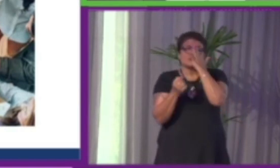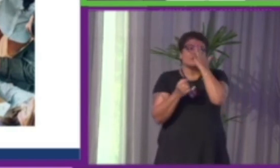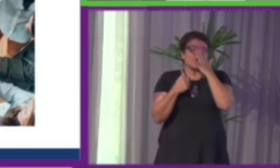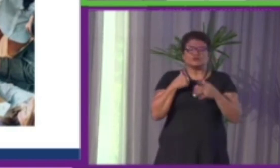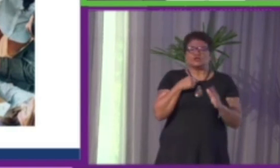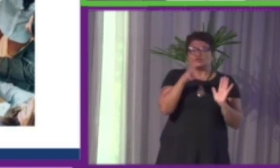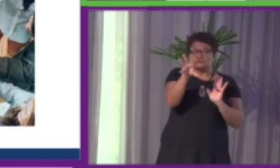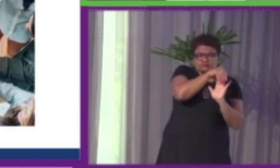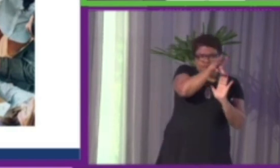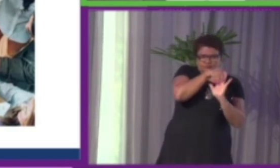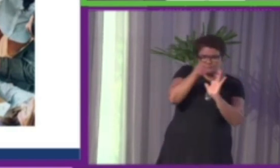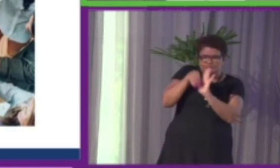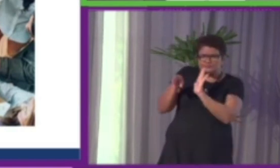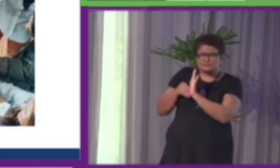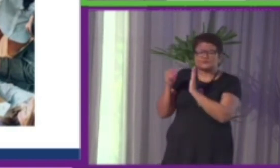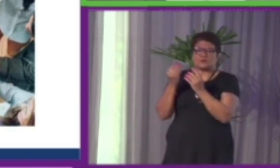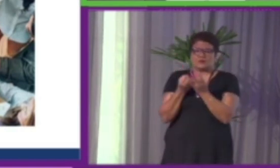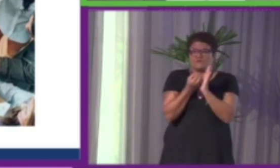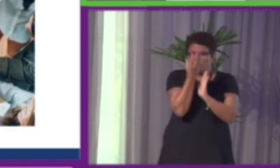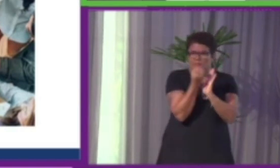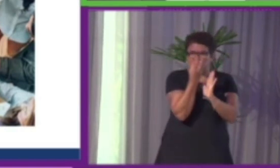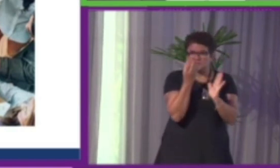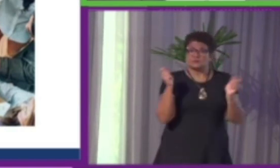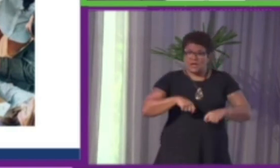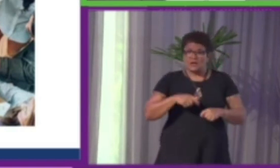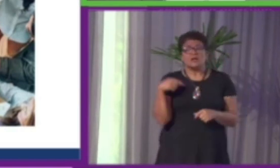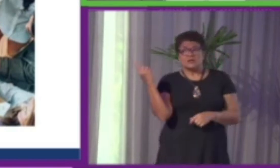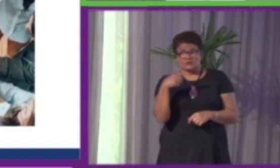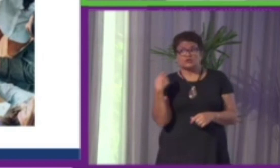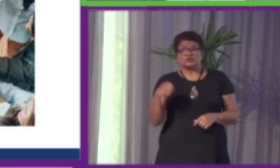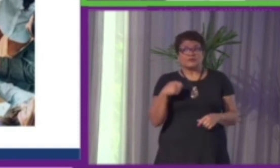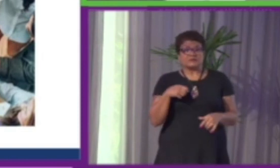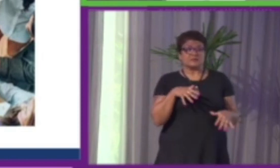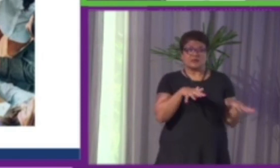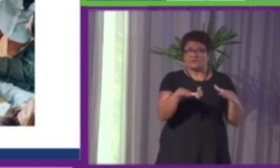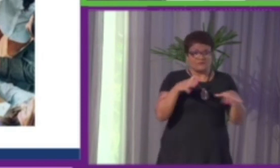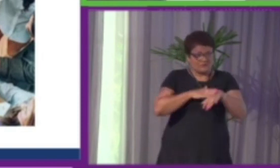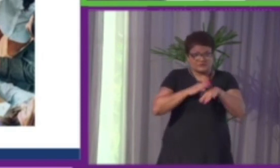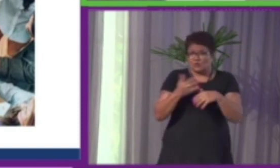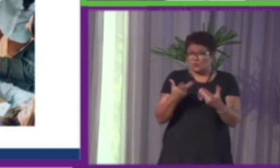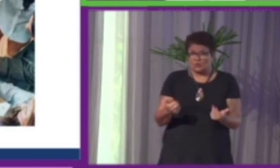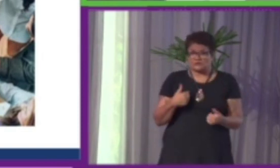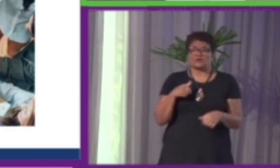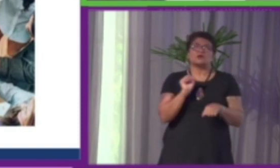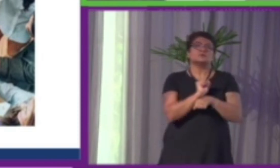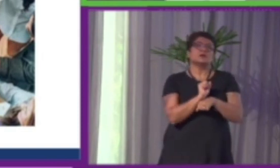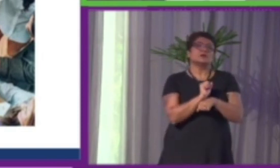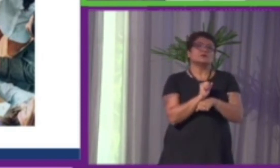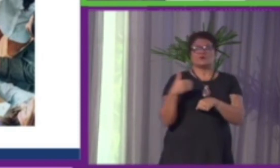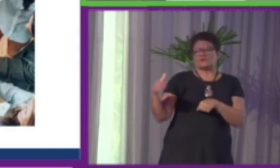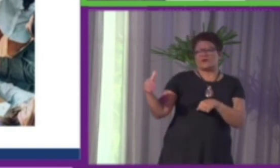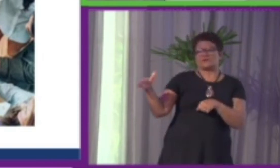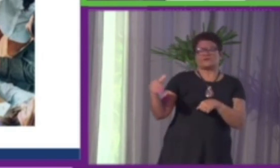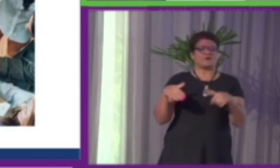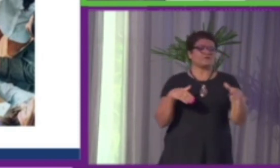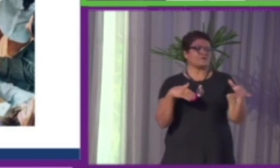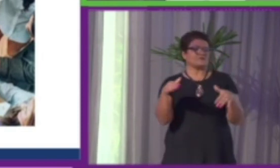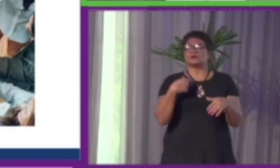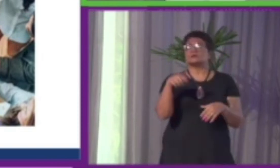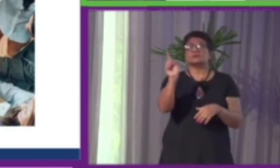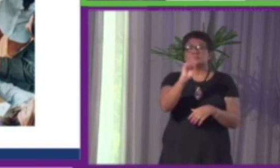de informações possíveis, e a gente tem que se mexer. Não adianta a gente ficar esperando que o outro faça, e aí, para isso, a gente precisa, de